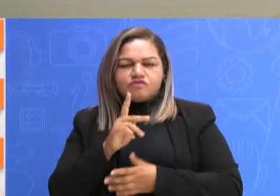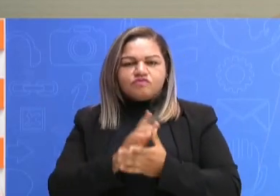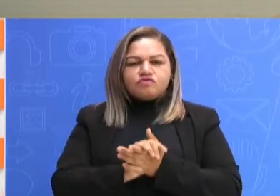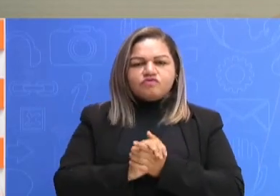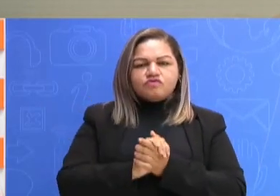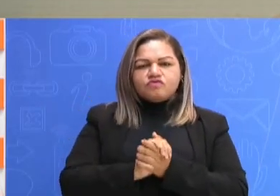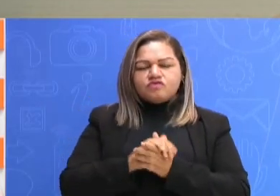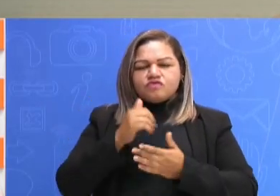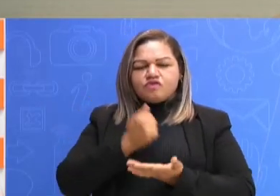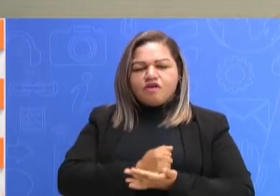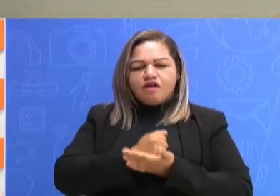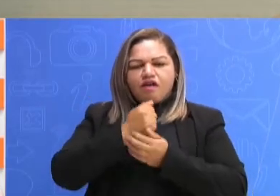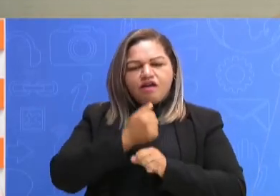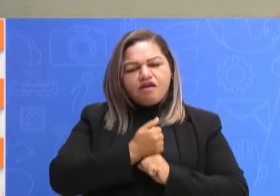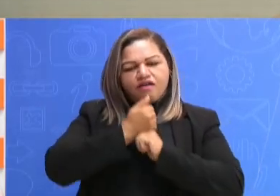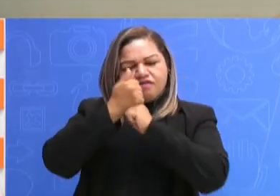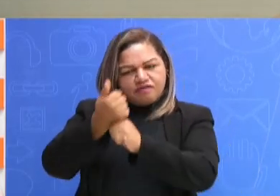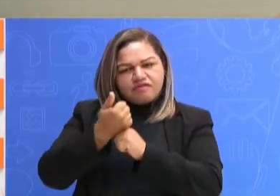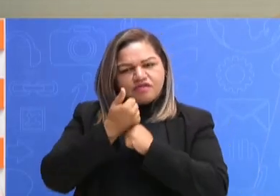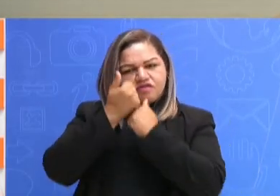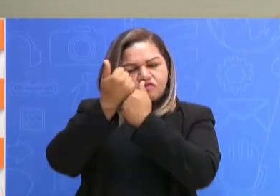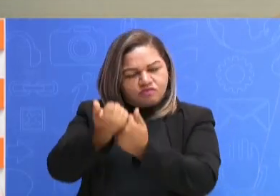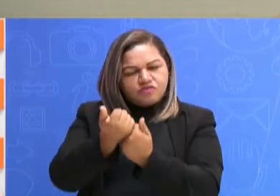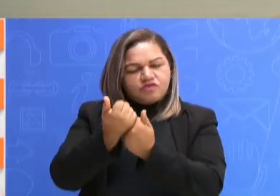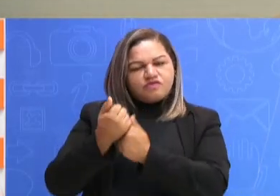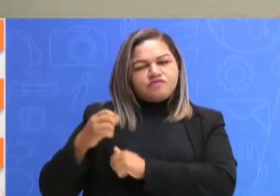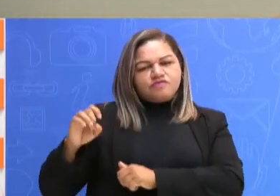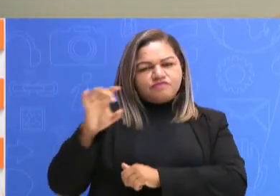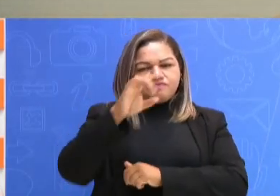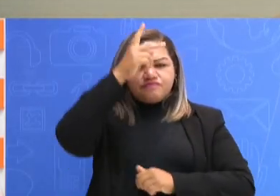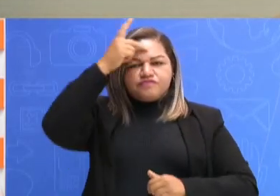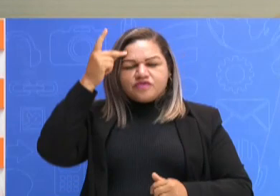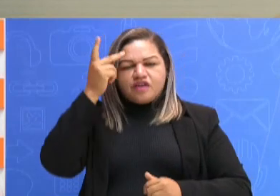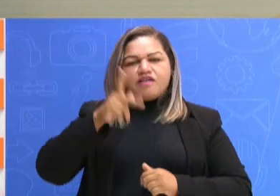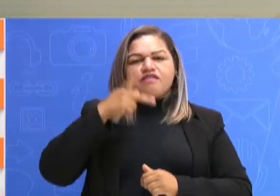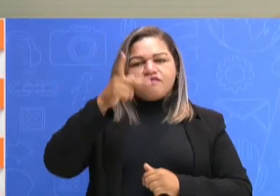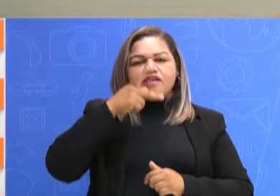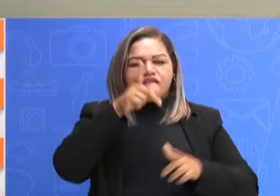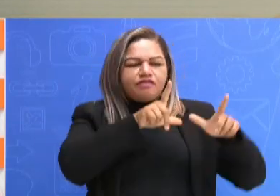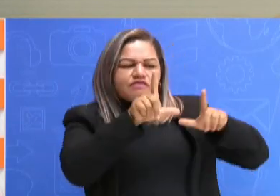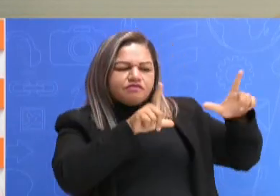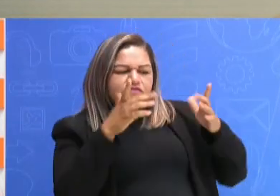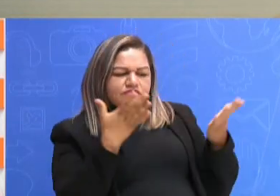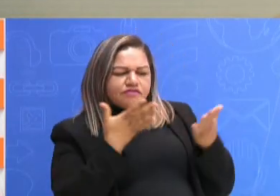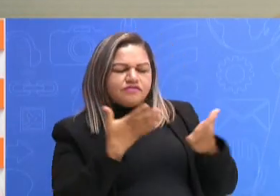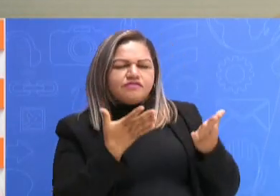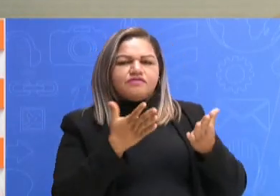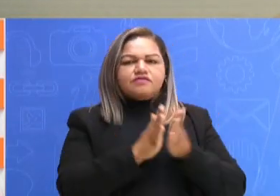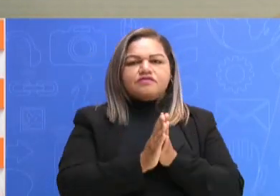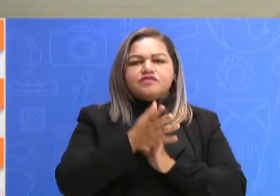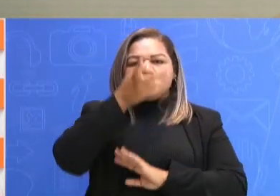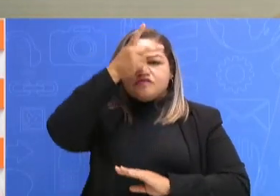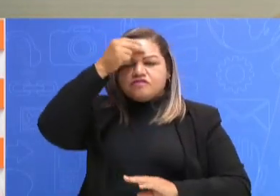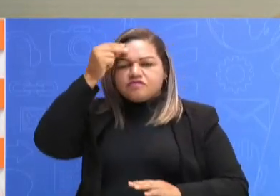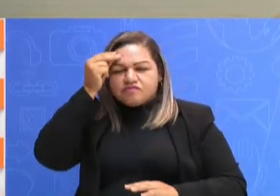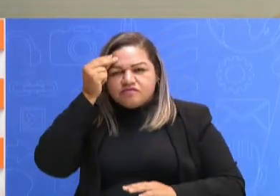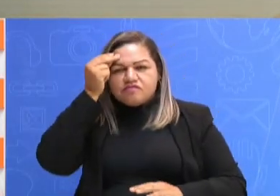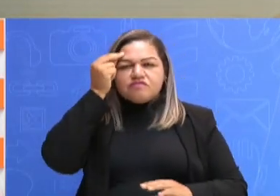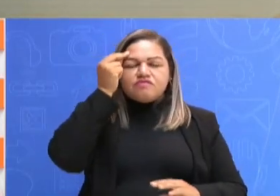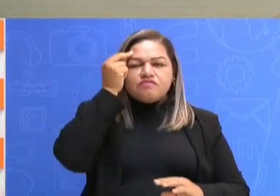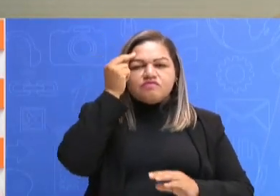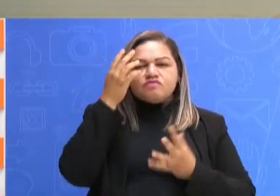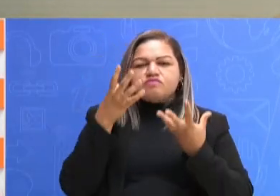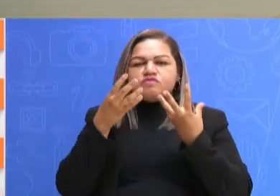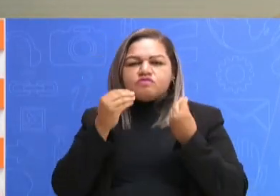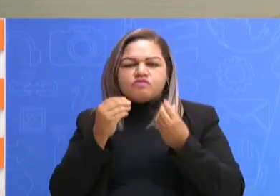seu apoio, é através do apoio de cada pessoa, das pessoas que falaram hoje na televisão e de que muitos que não foram